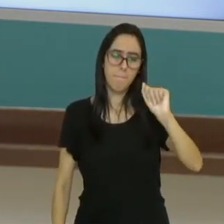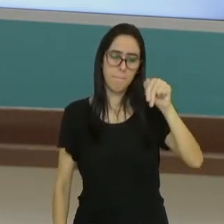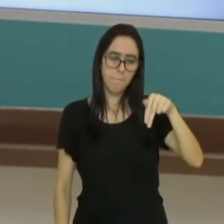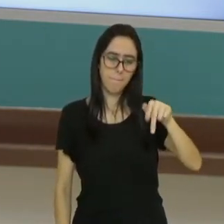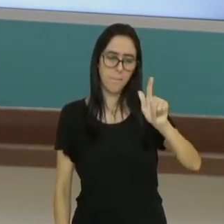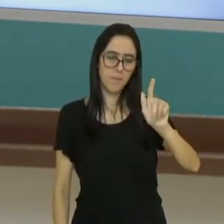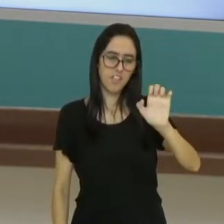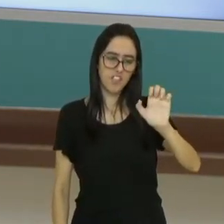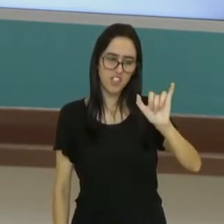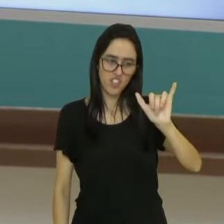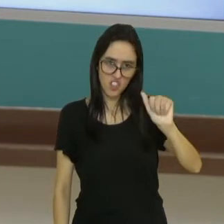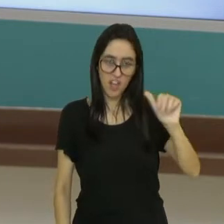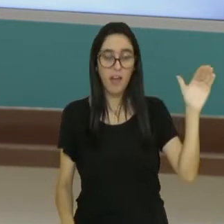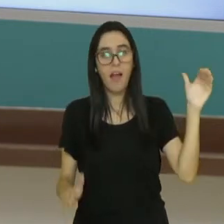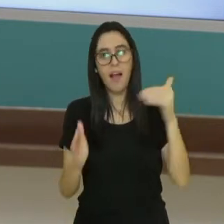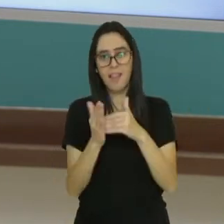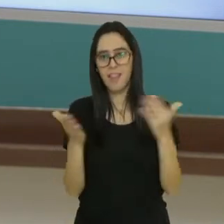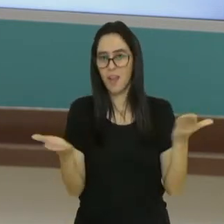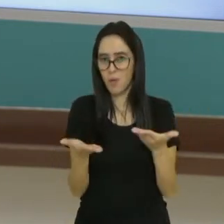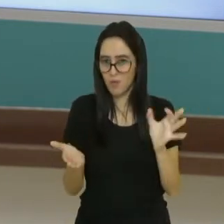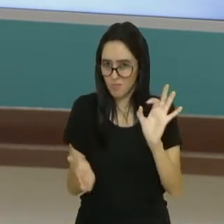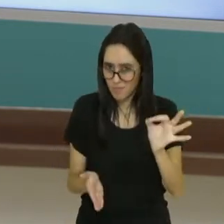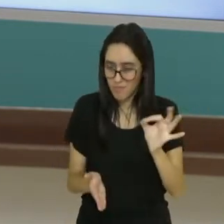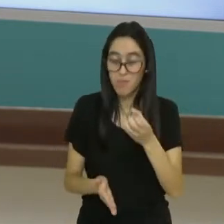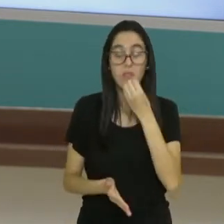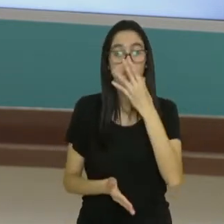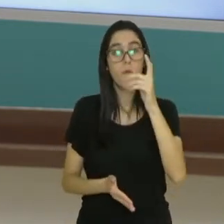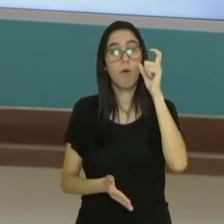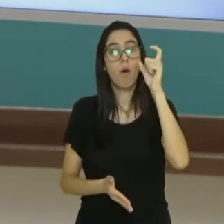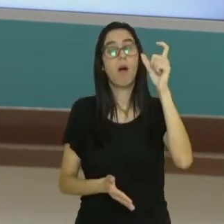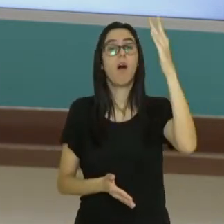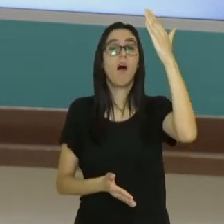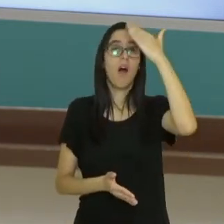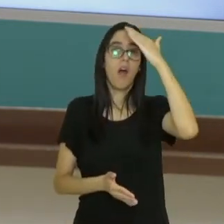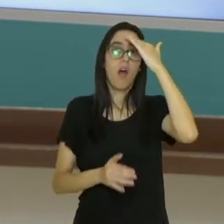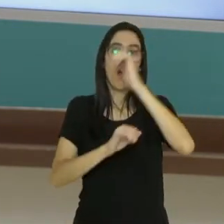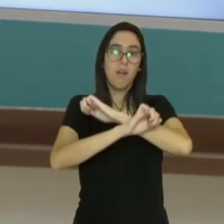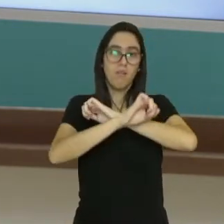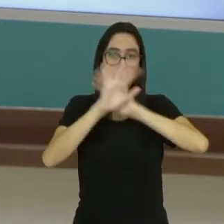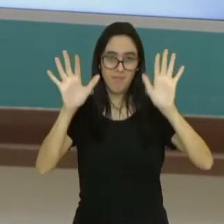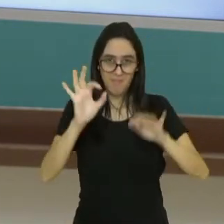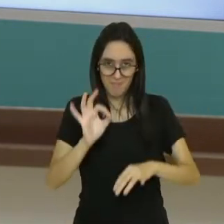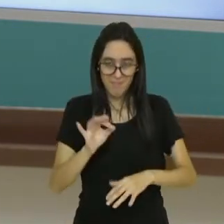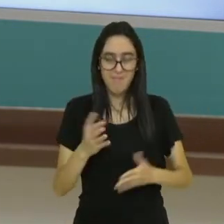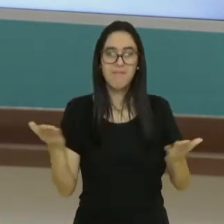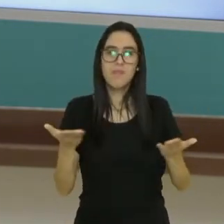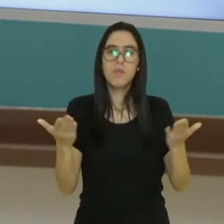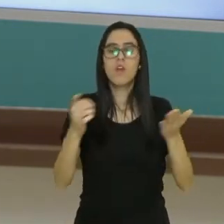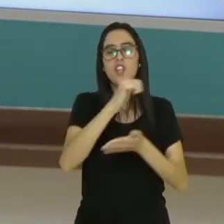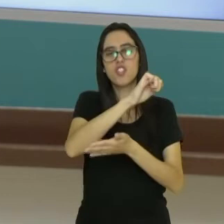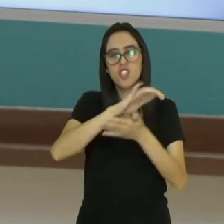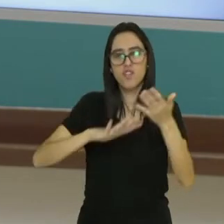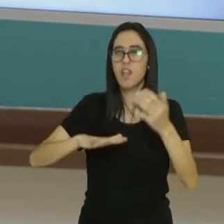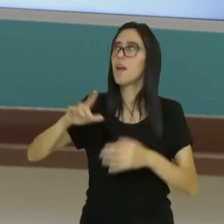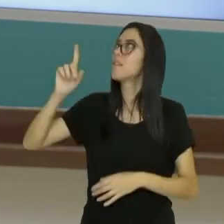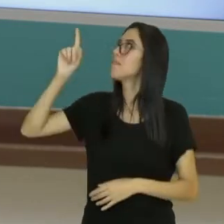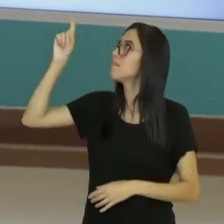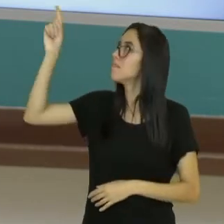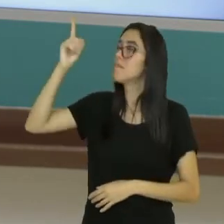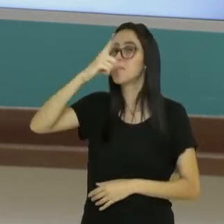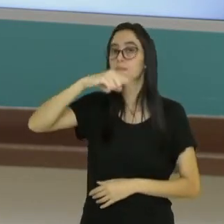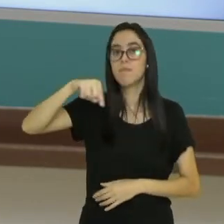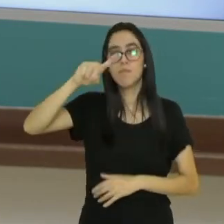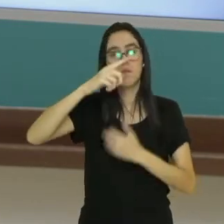formato atual que nós conhecemos. Então é bem interessante para entender tudo isso, né? E aí uma atividadezinha ali para vocês pensarem